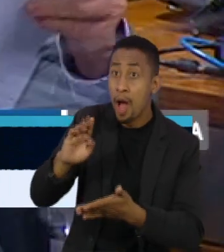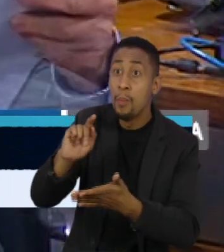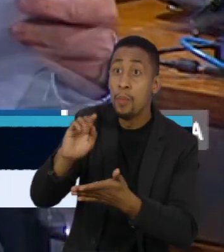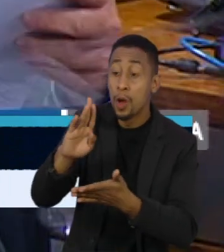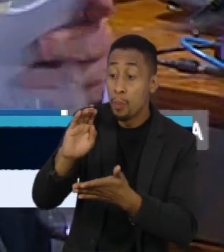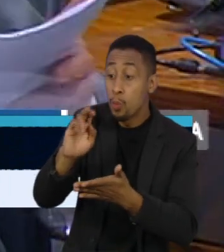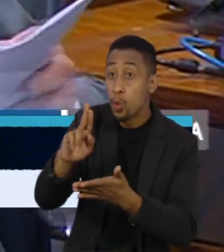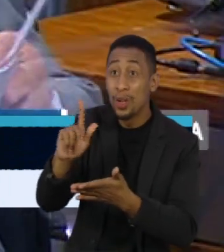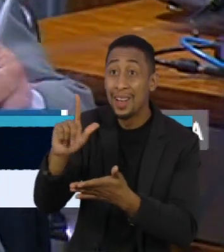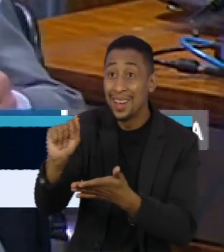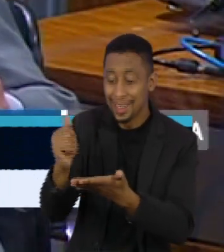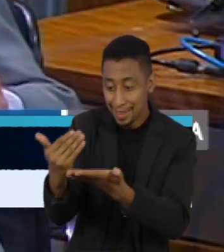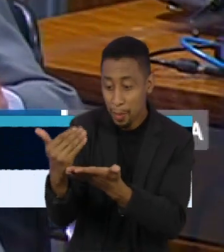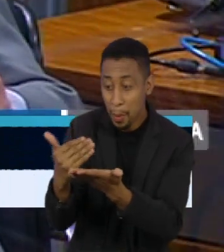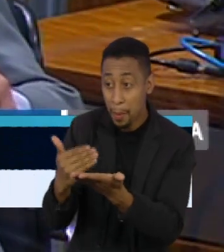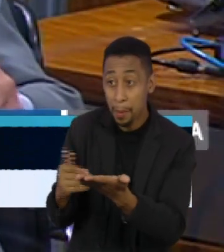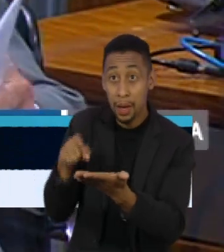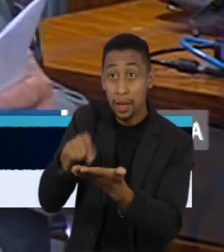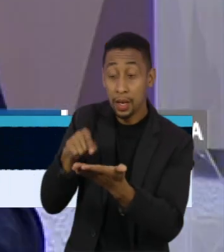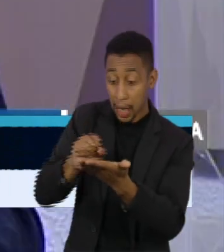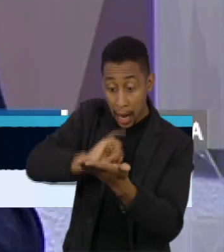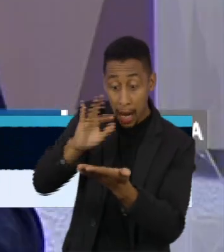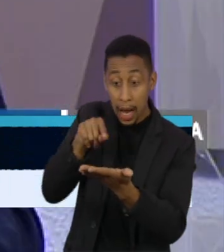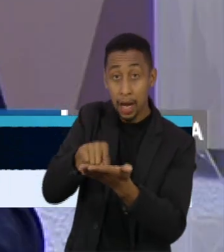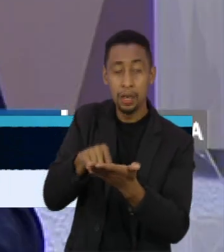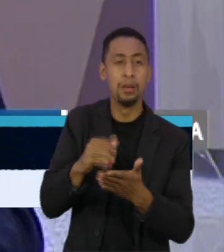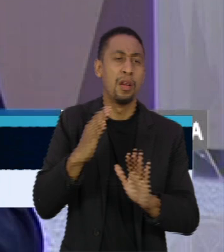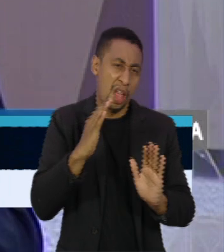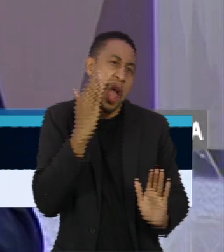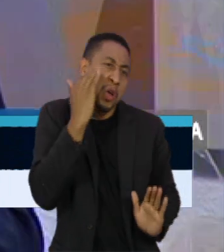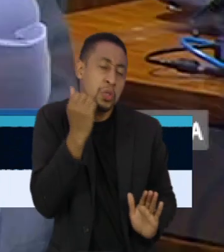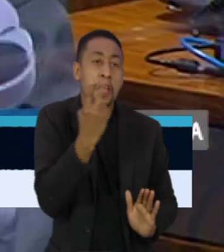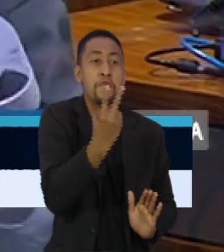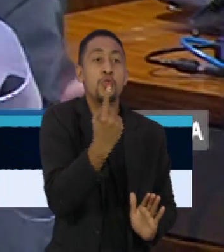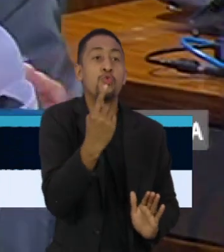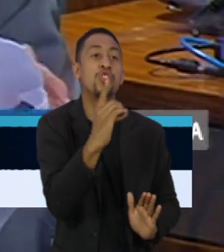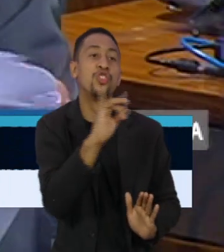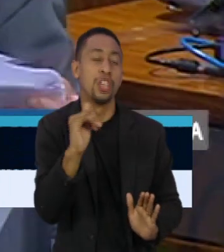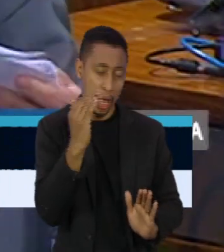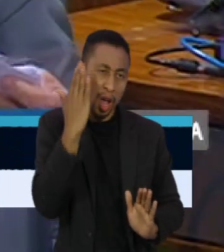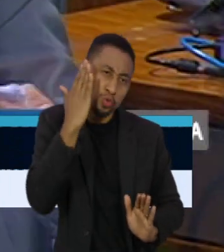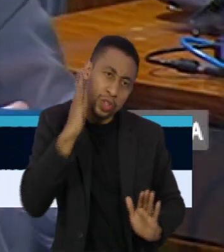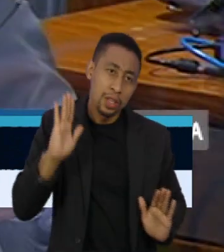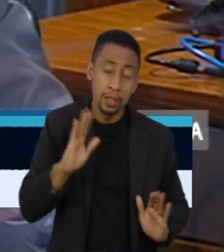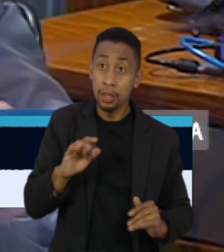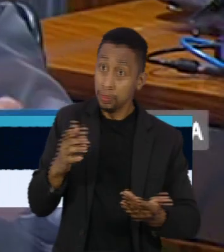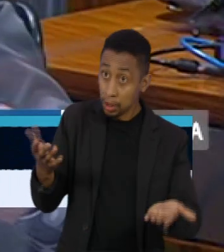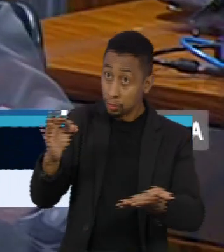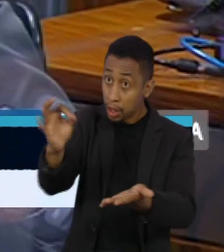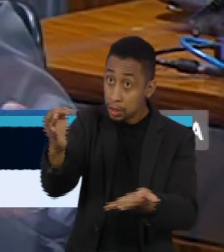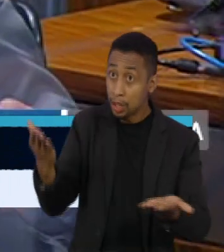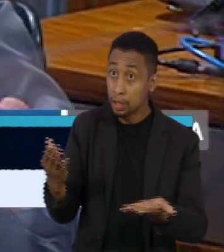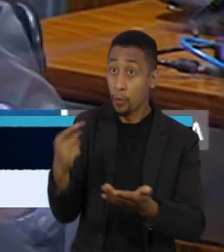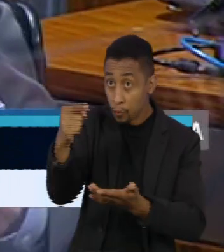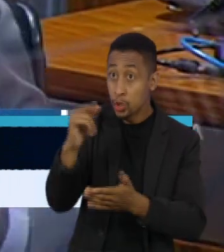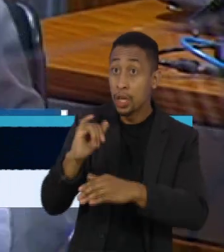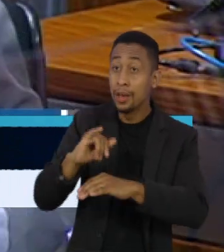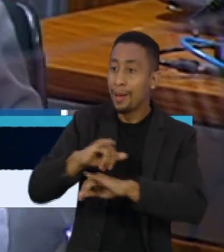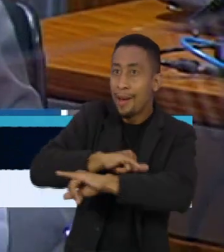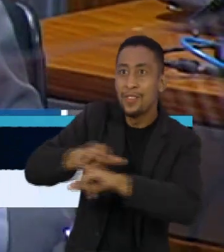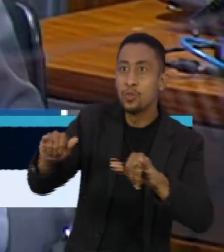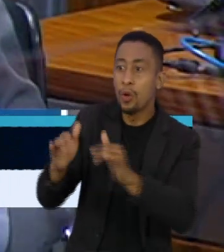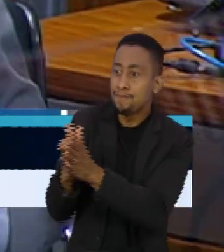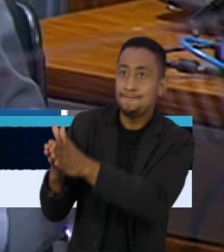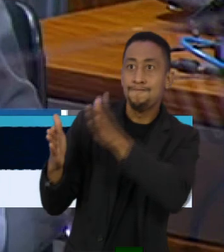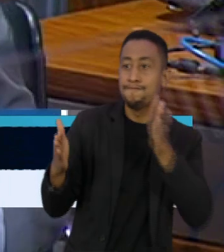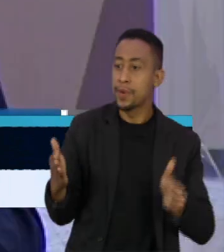A bula... É, eu sei, tá que, muito a, eu claro sei que a bula aqui, que são 21 dias, eu vou senador. Pedir, exatamente. 21 dias, senador. O senhor está mandando aplicar só, fora da bula, ministro? Senador,